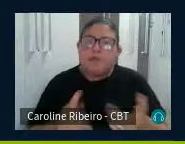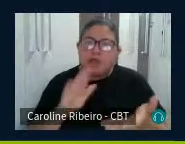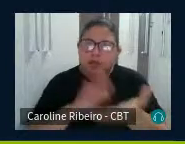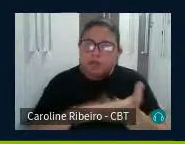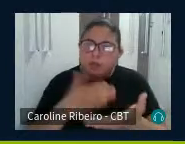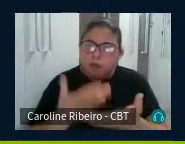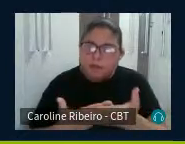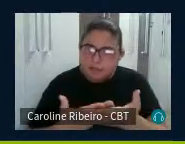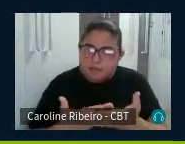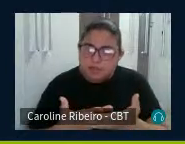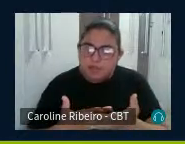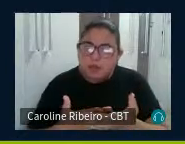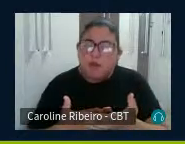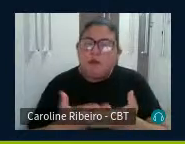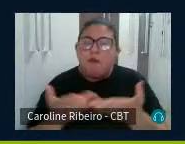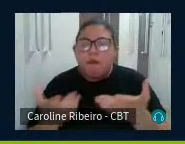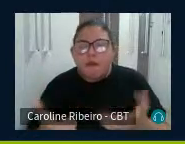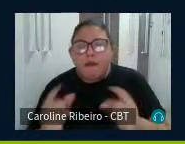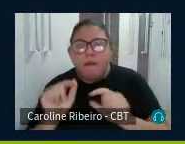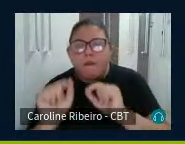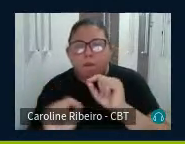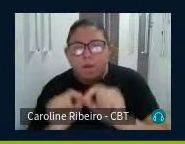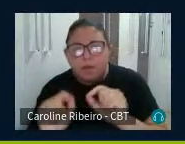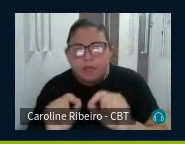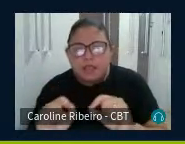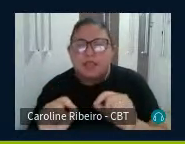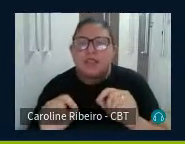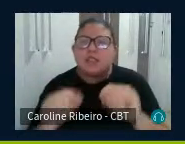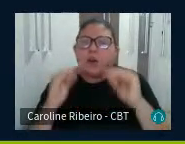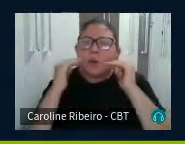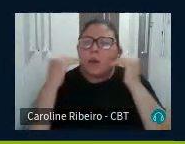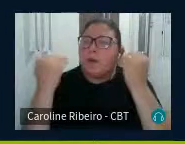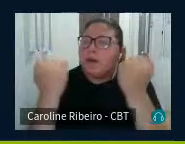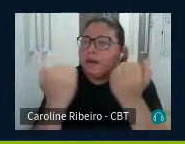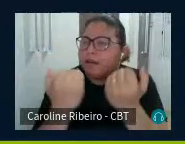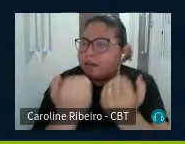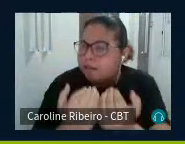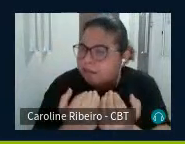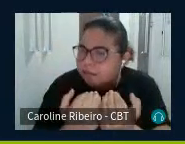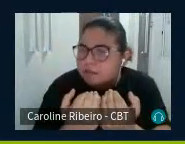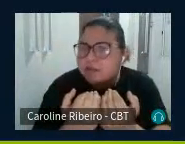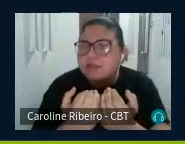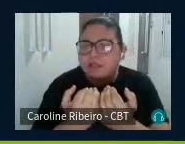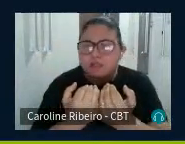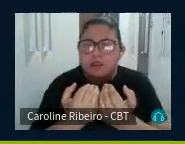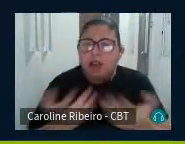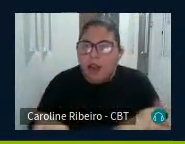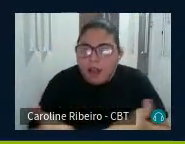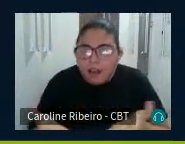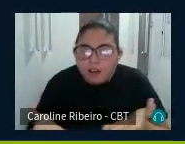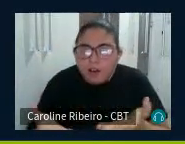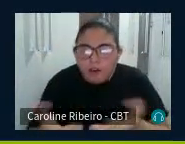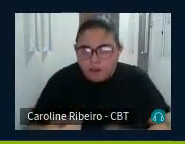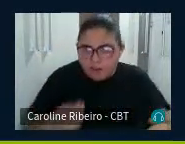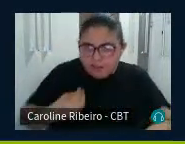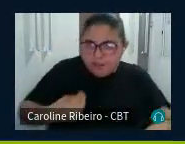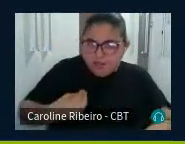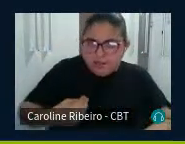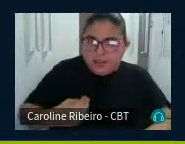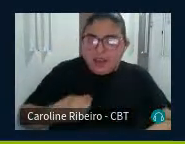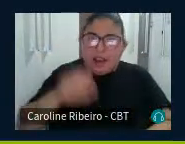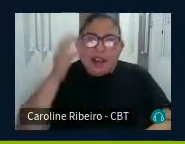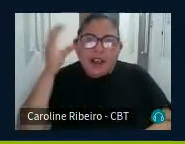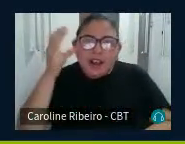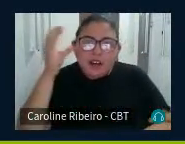de aula, essas interpretações de congressos, essa interpretação que vocês estão vendo aqui, ó, a Carol, né, a Carol